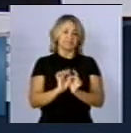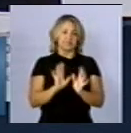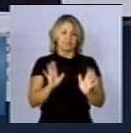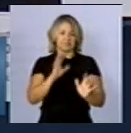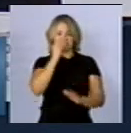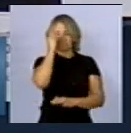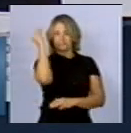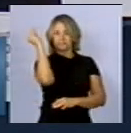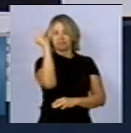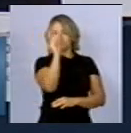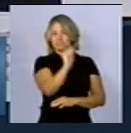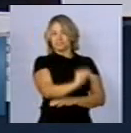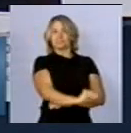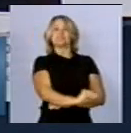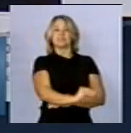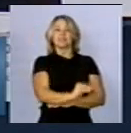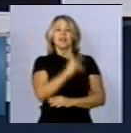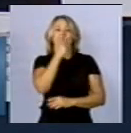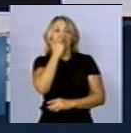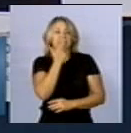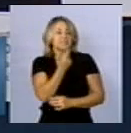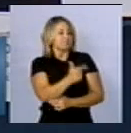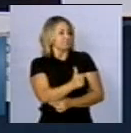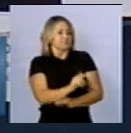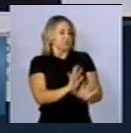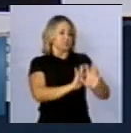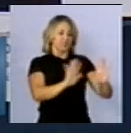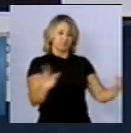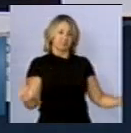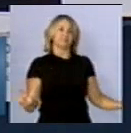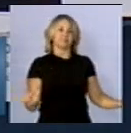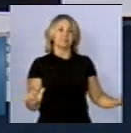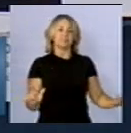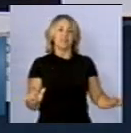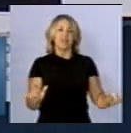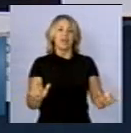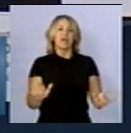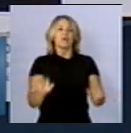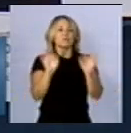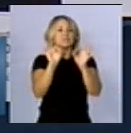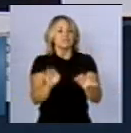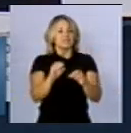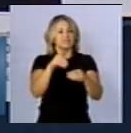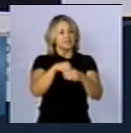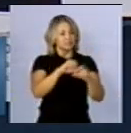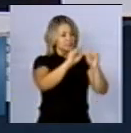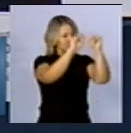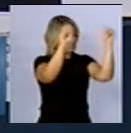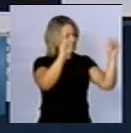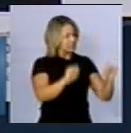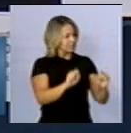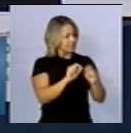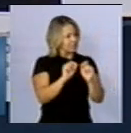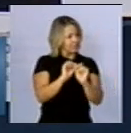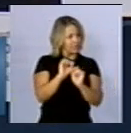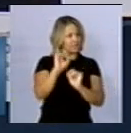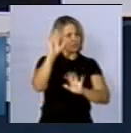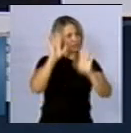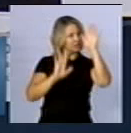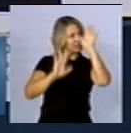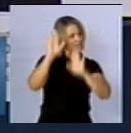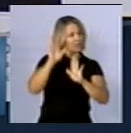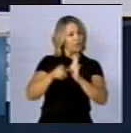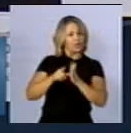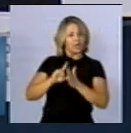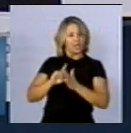ignorados como se eles não existissem a lógica do sistema que faz o leilão antes do